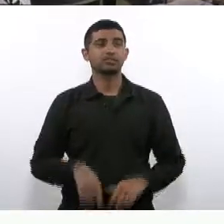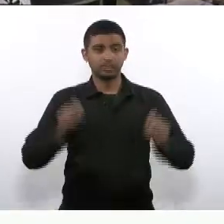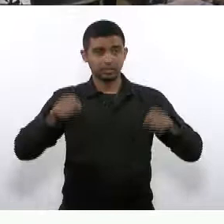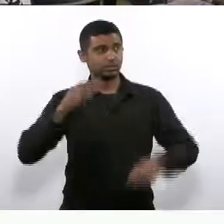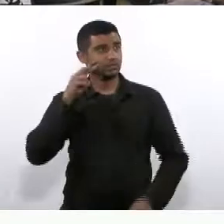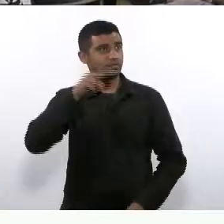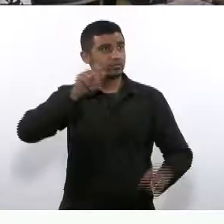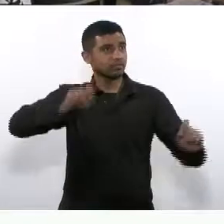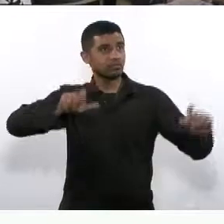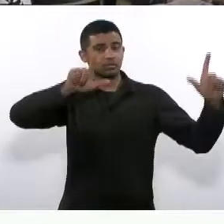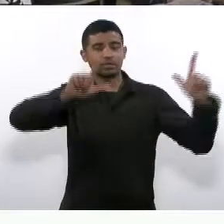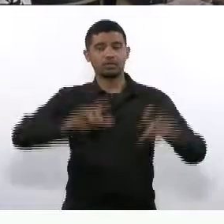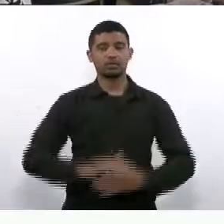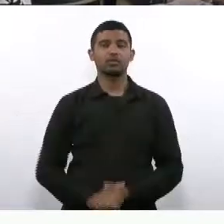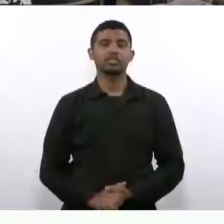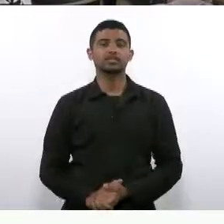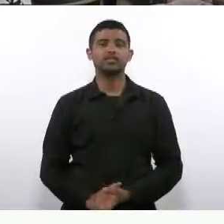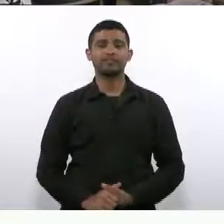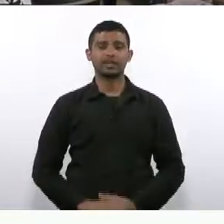lá.